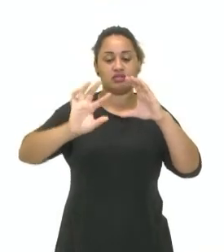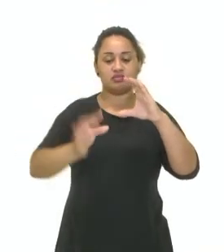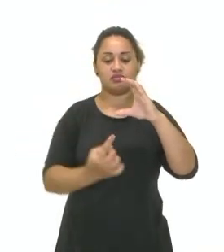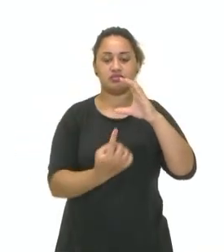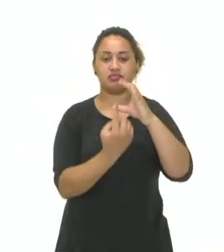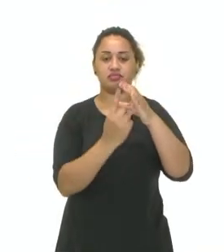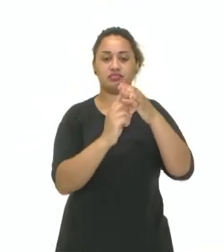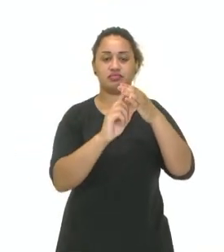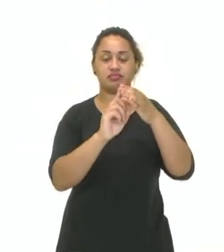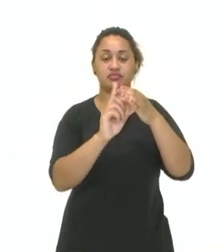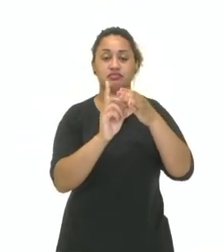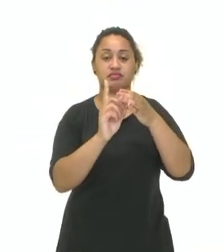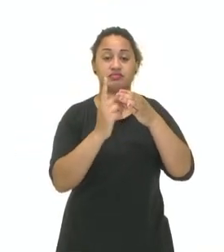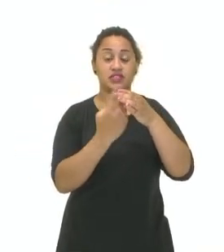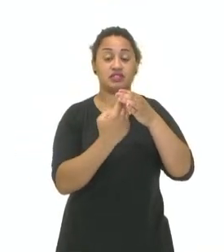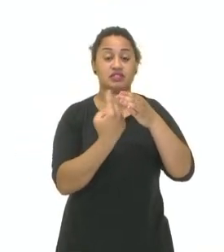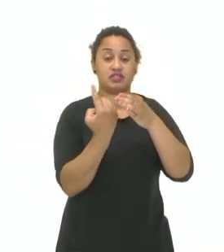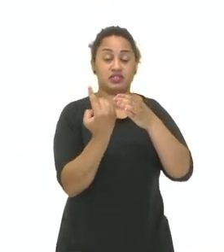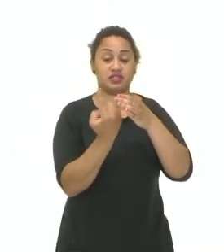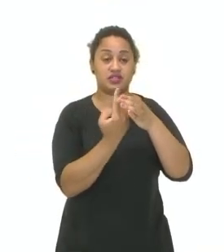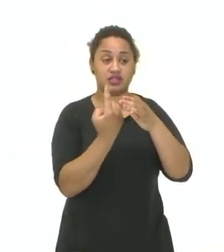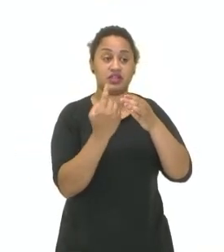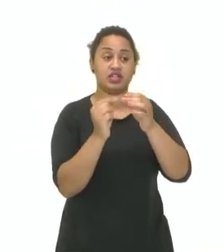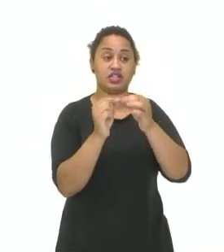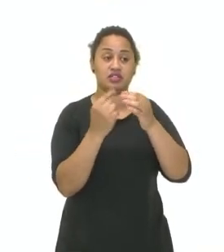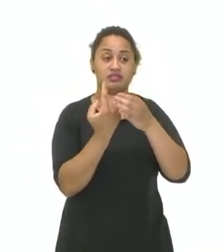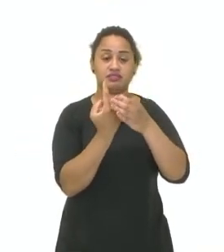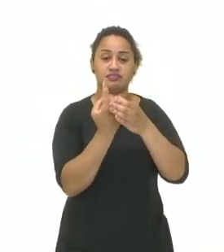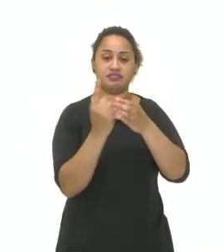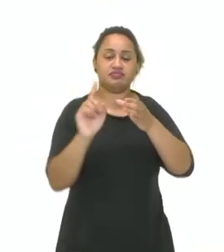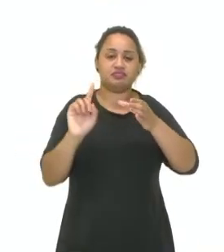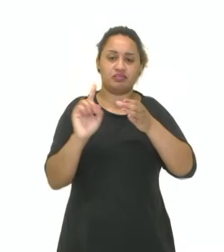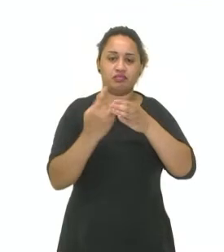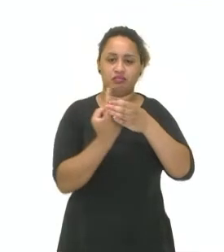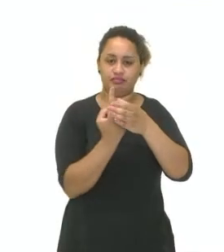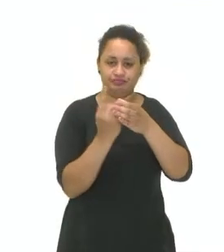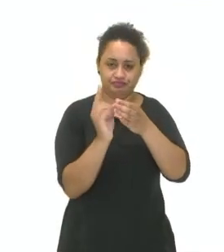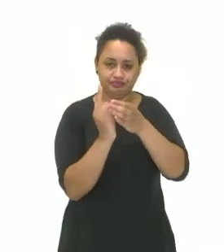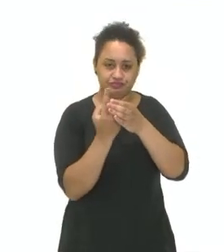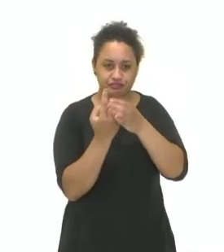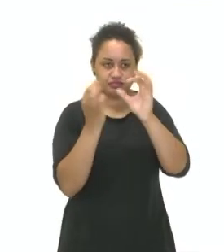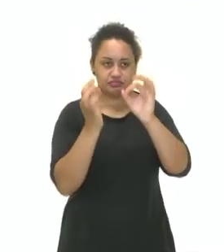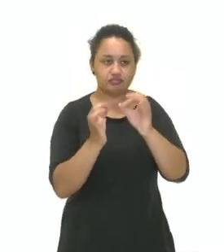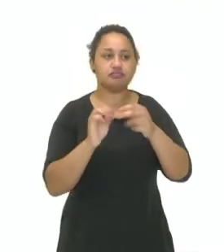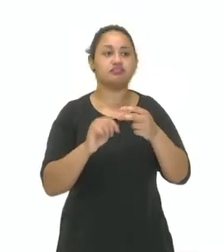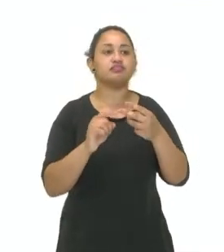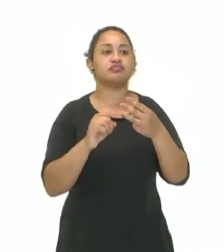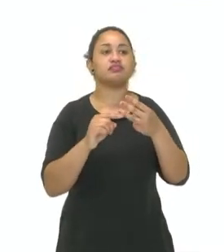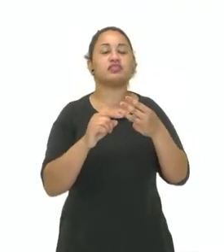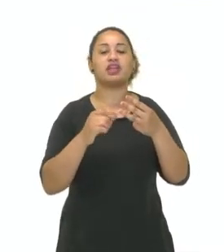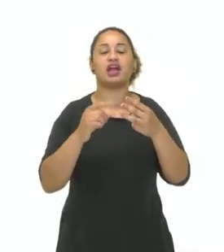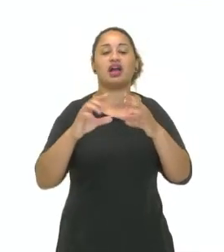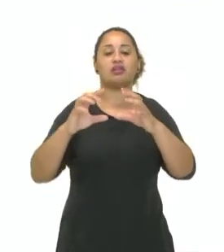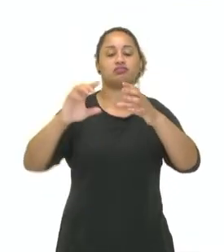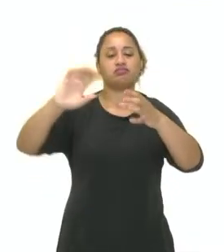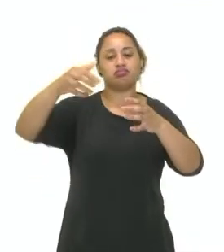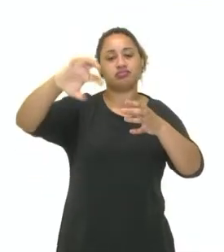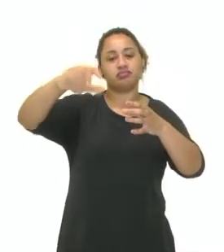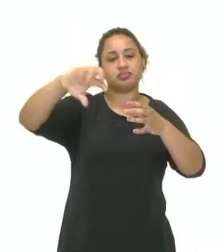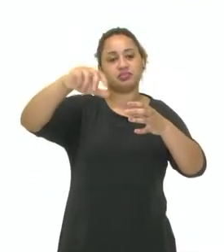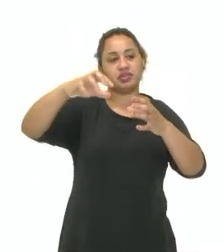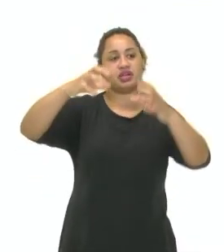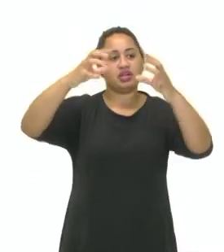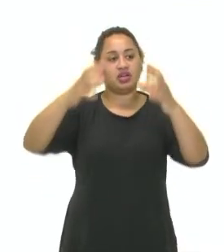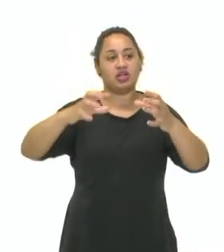Você vai construir uma roda d'água, tá? Você vai construir através daquele furinho uma roda d'água ali. Abra uma torneira e posicione-a de modo